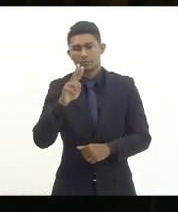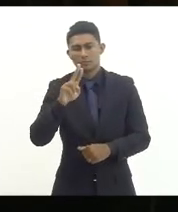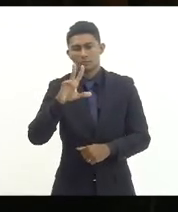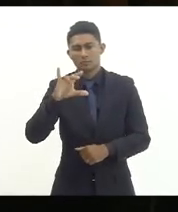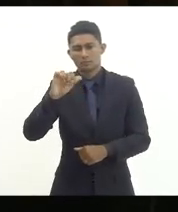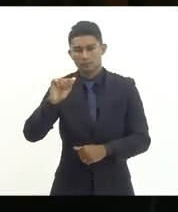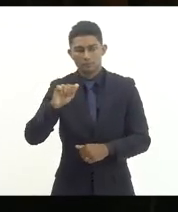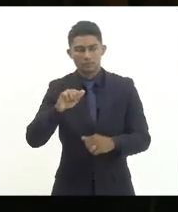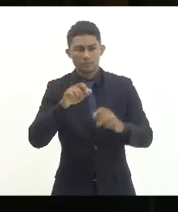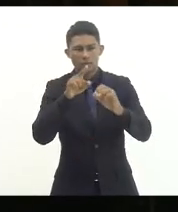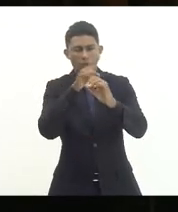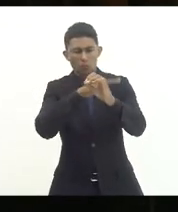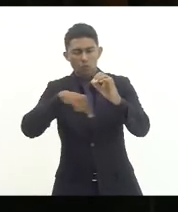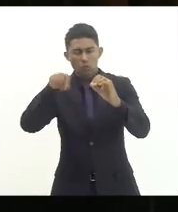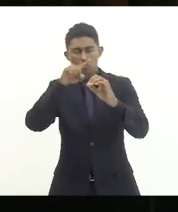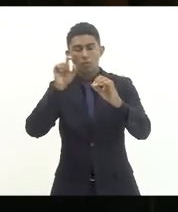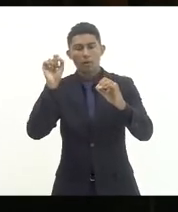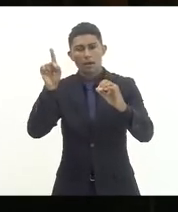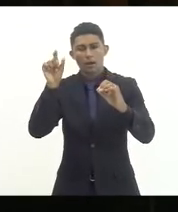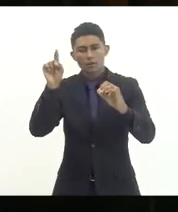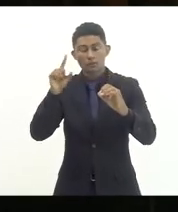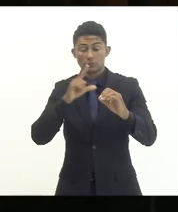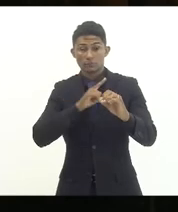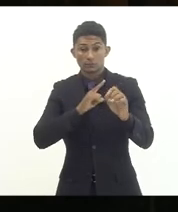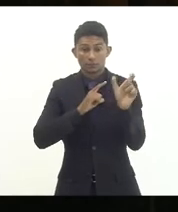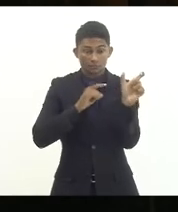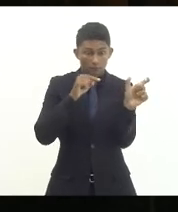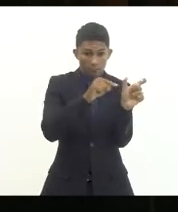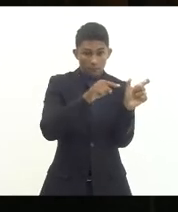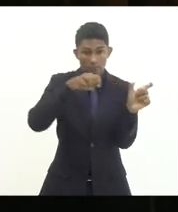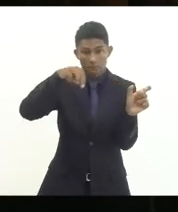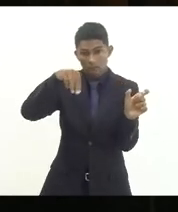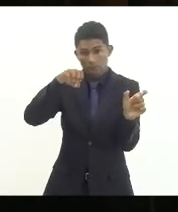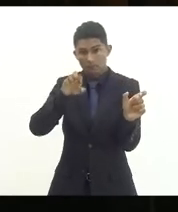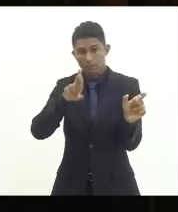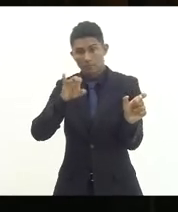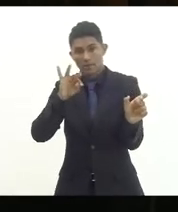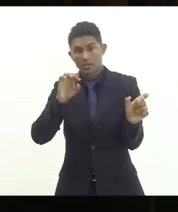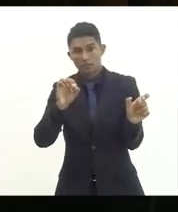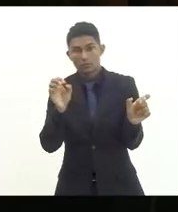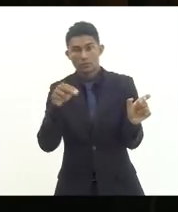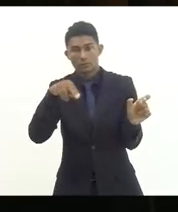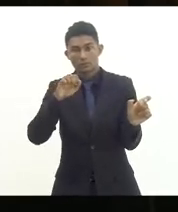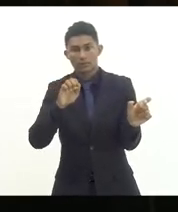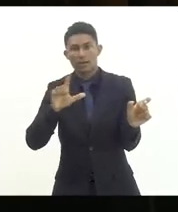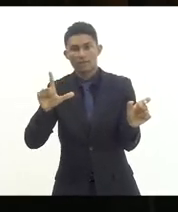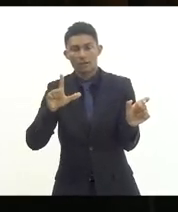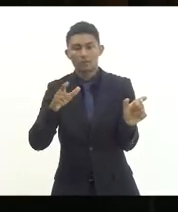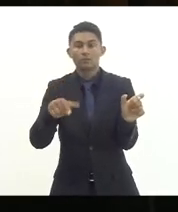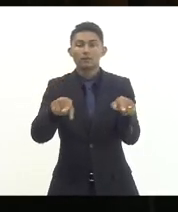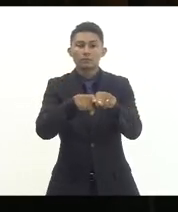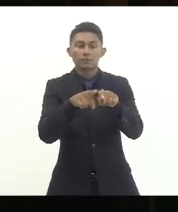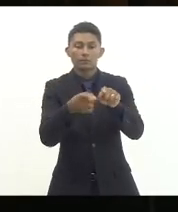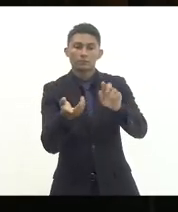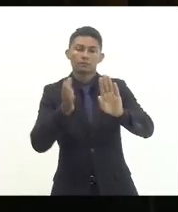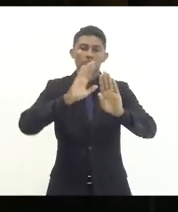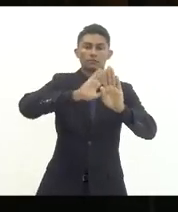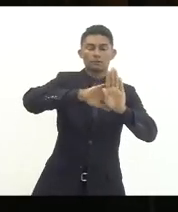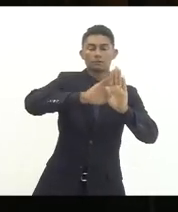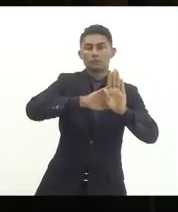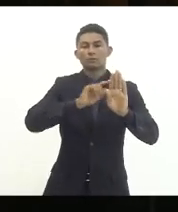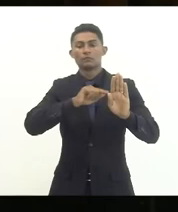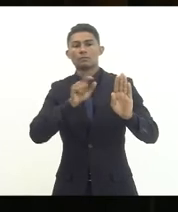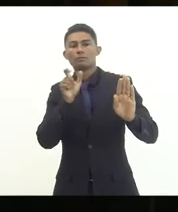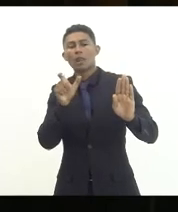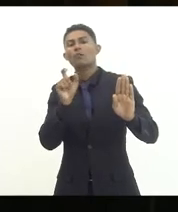esmalte azul, no qual estão gravadas as palavras Mérito Naval, e no reverso, em idêntico círculo, a